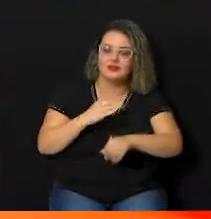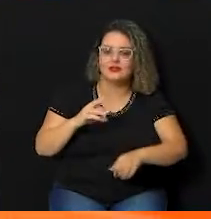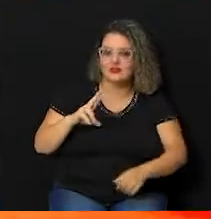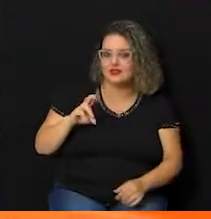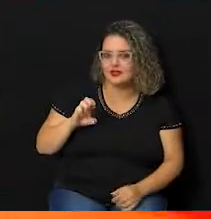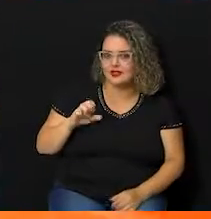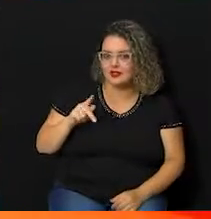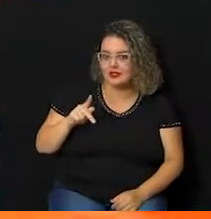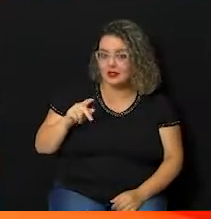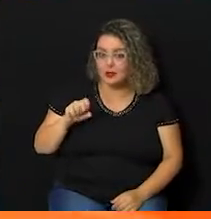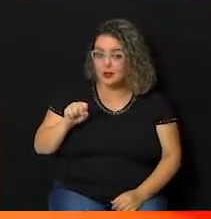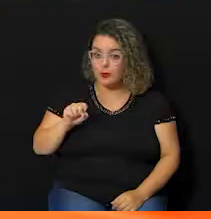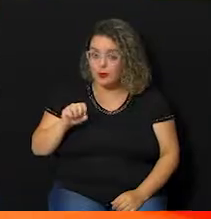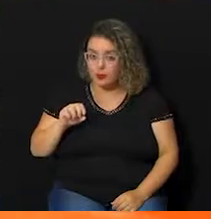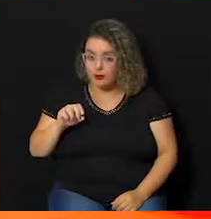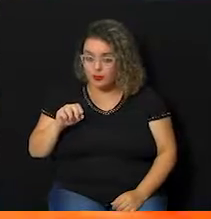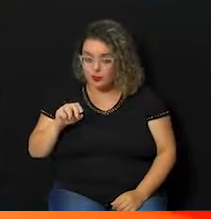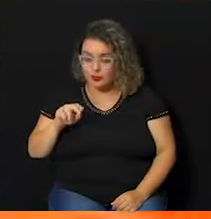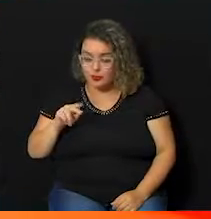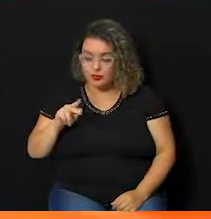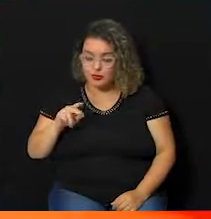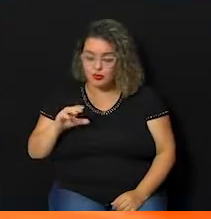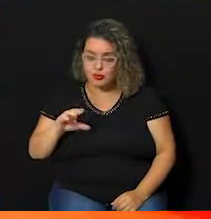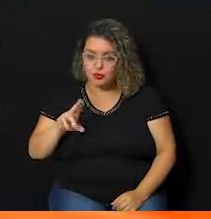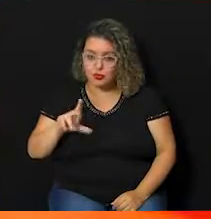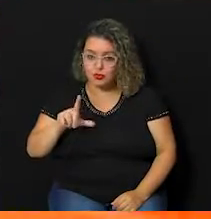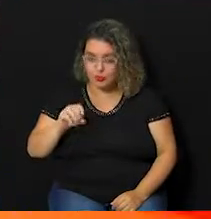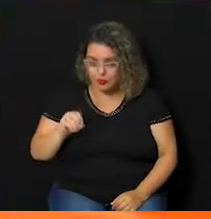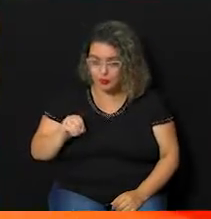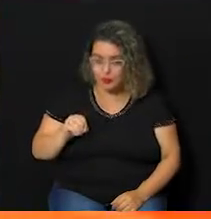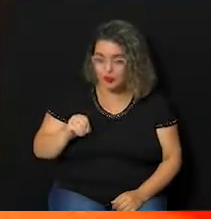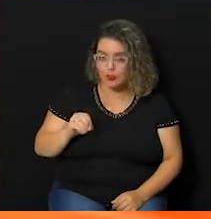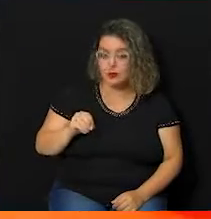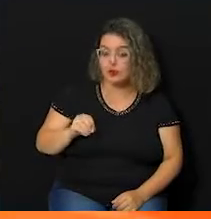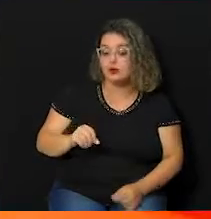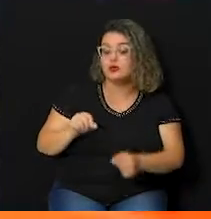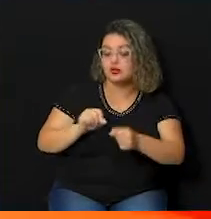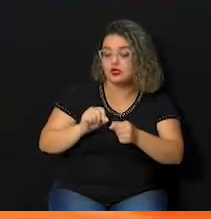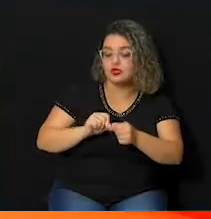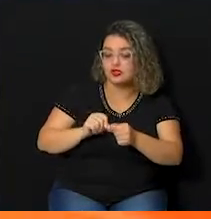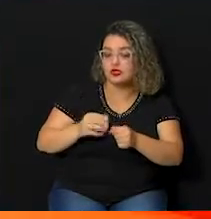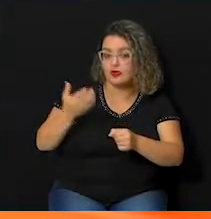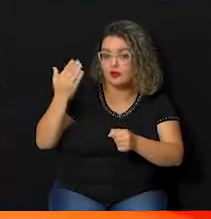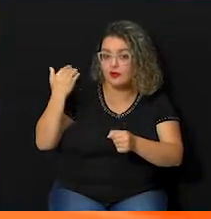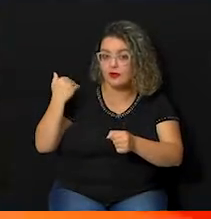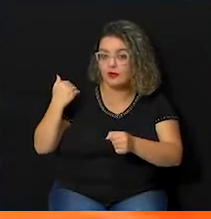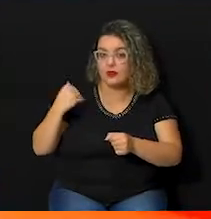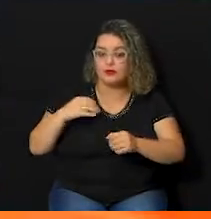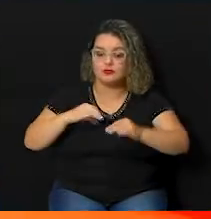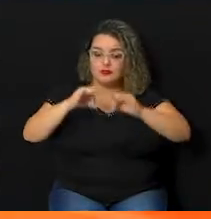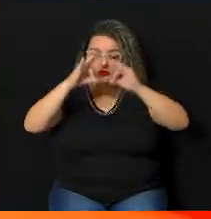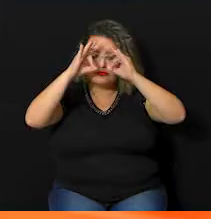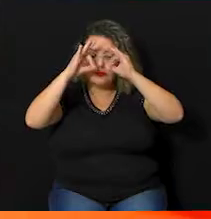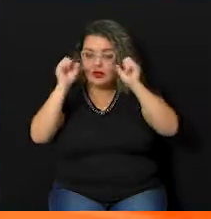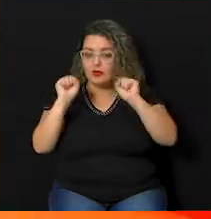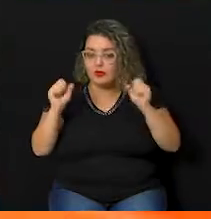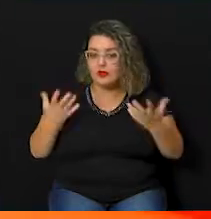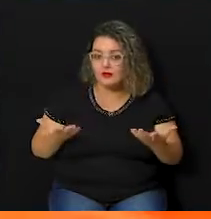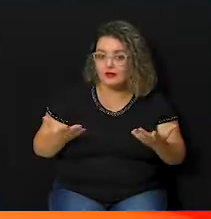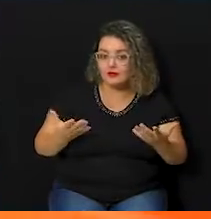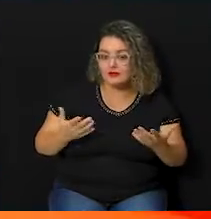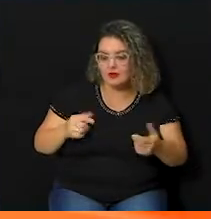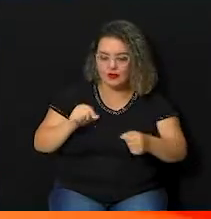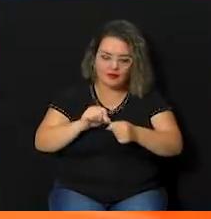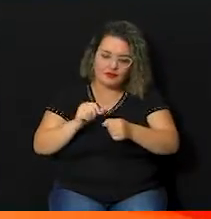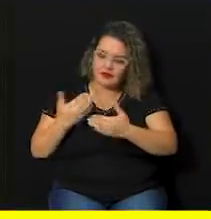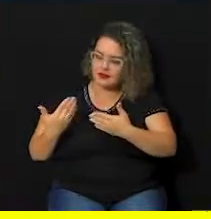era fã de Batman. Então eu juntou uma coisa que eu já fiz e foi muito legal por muito tempo, e agora vai ter uma coisa que eu amo junto, então vai ser